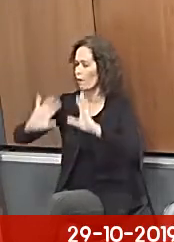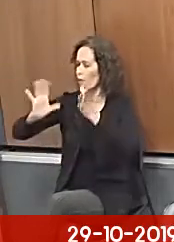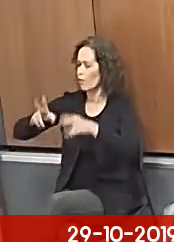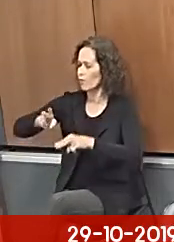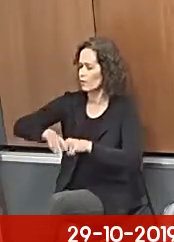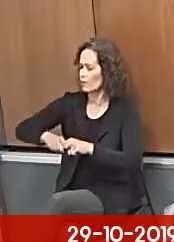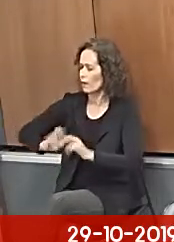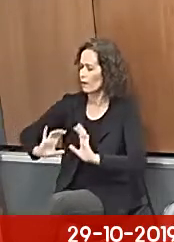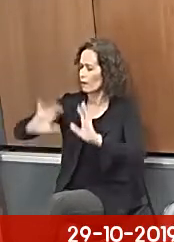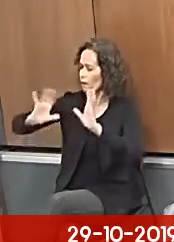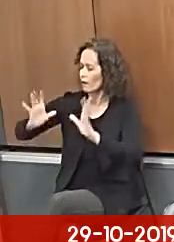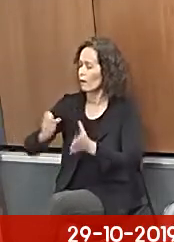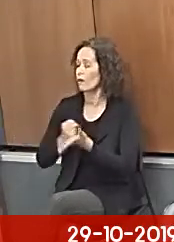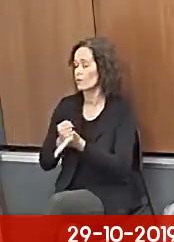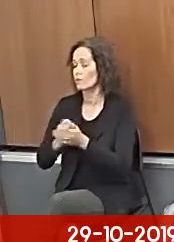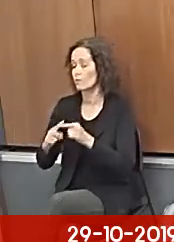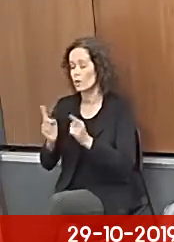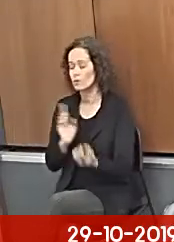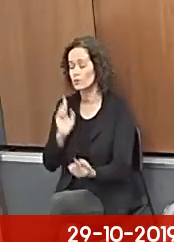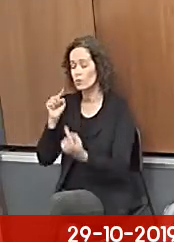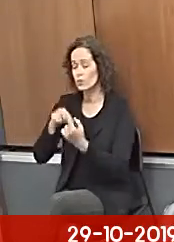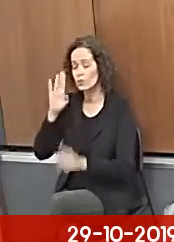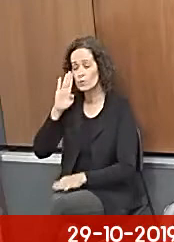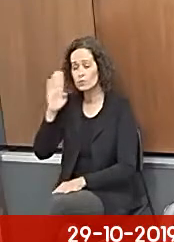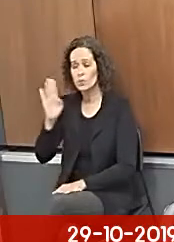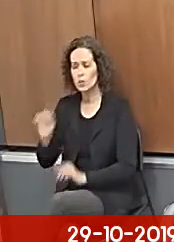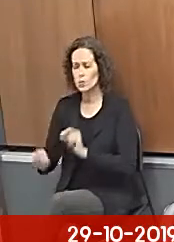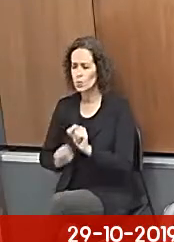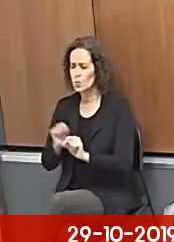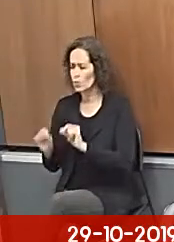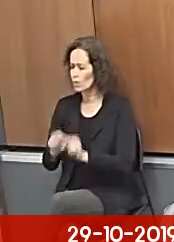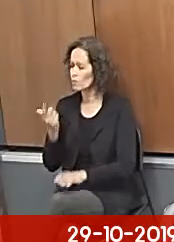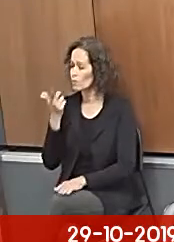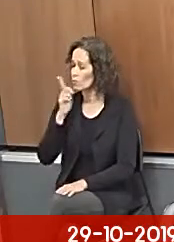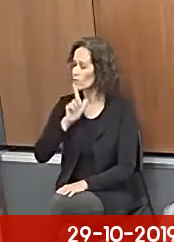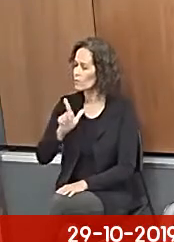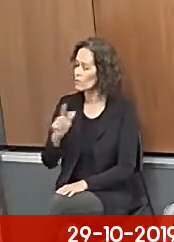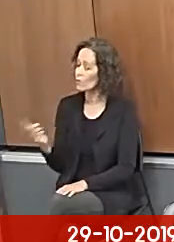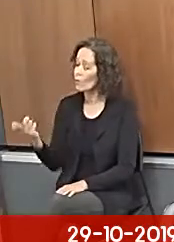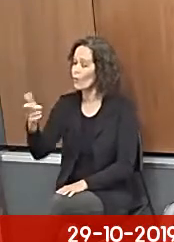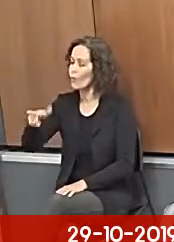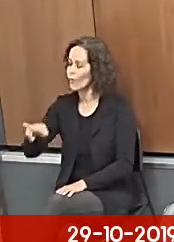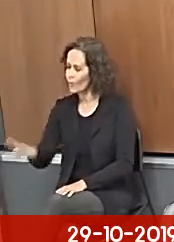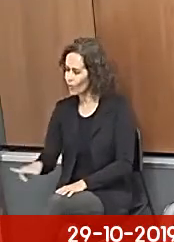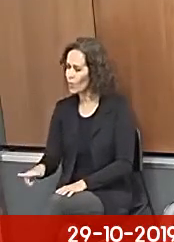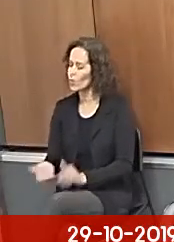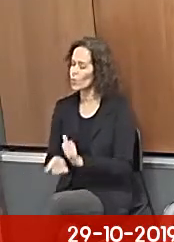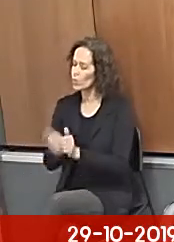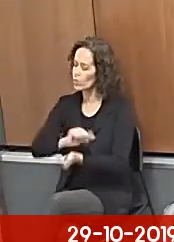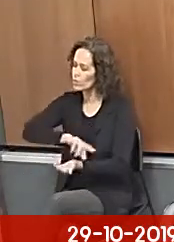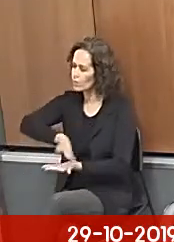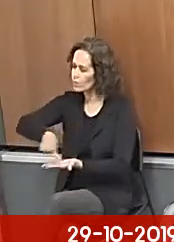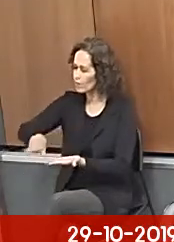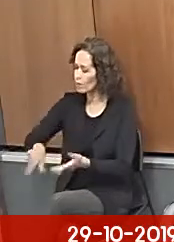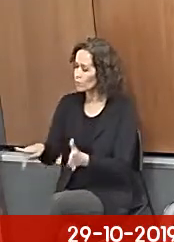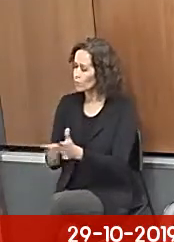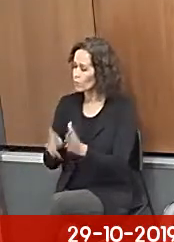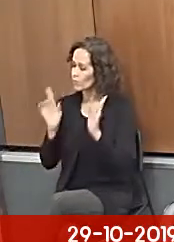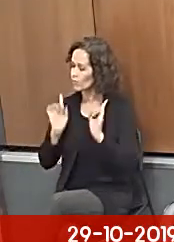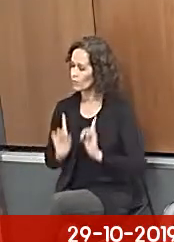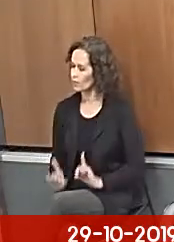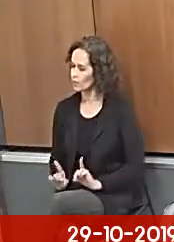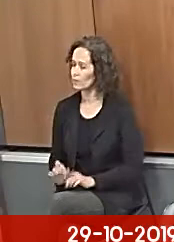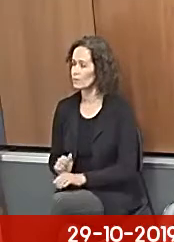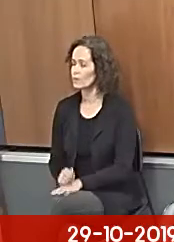também. Mas o objetivo nosso realmente é conseguir abraçar outras modalidades para deficiente, né? Os